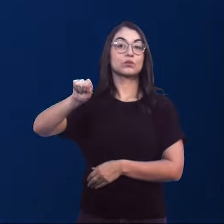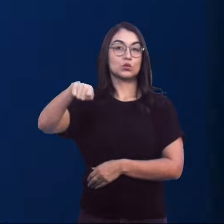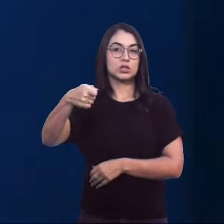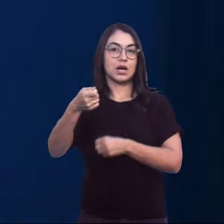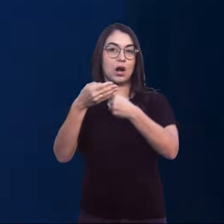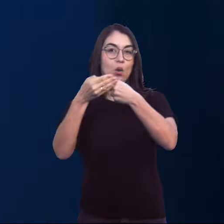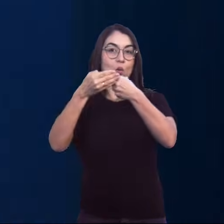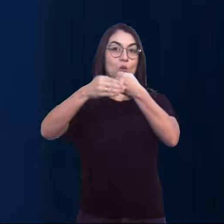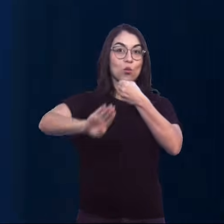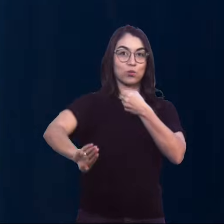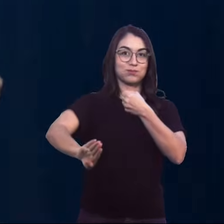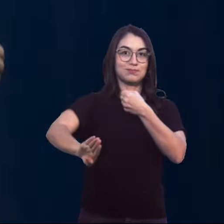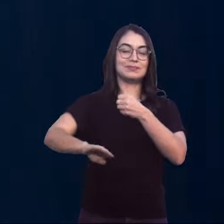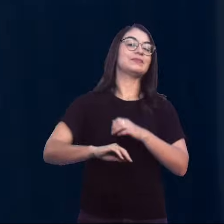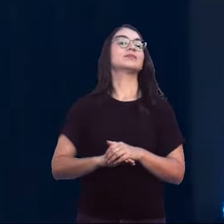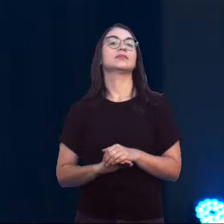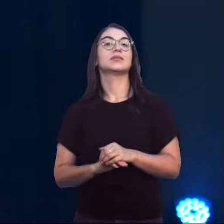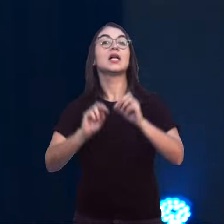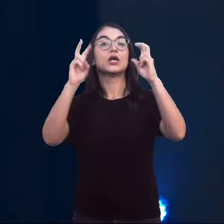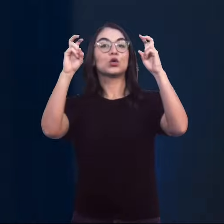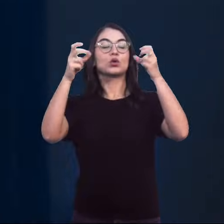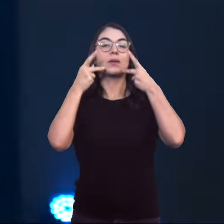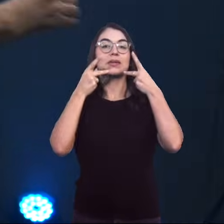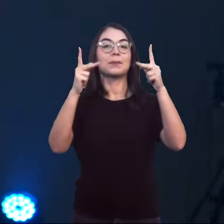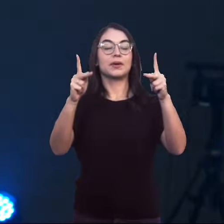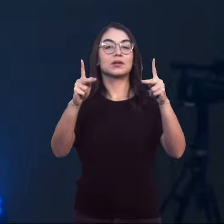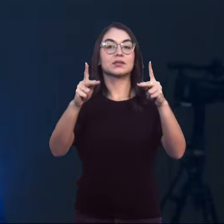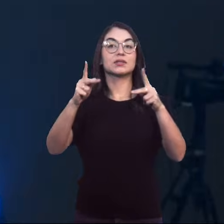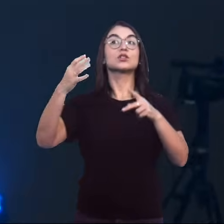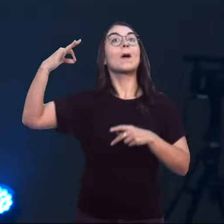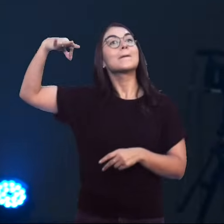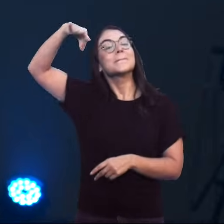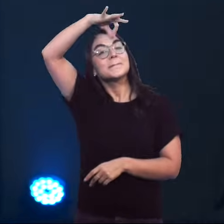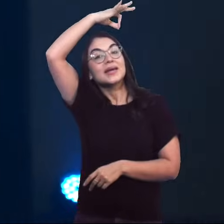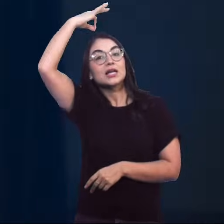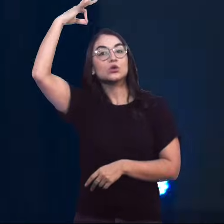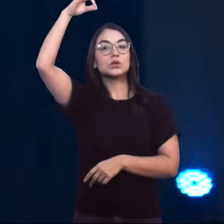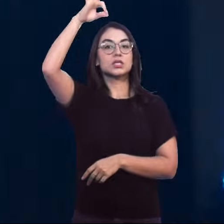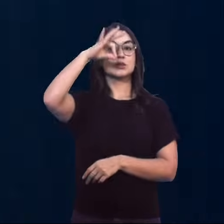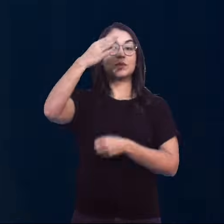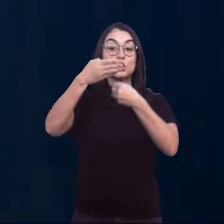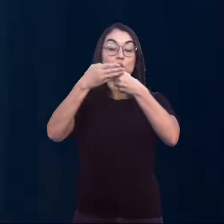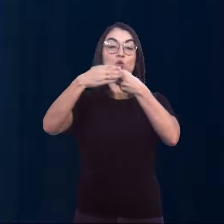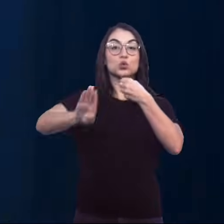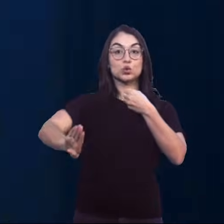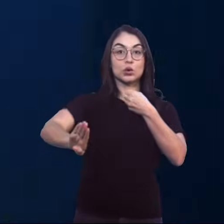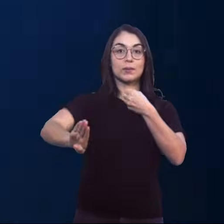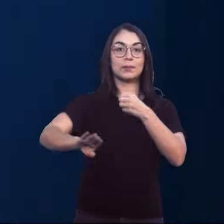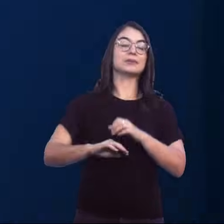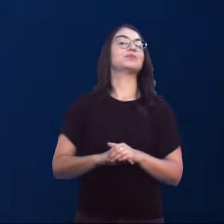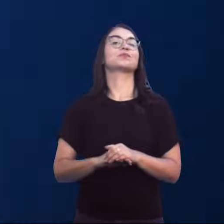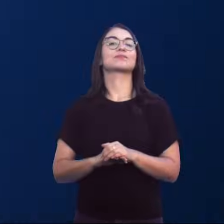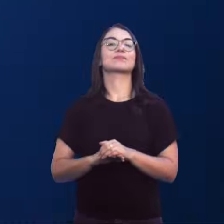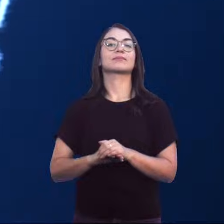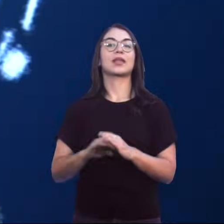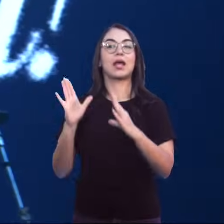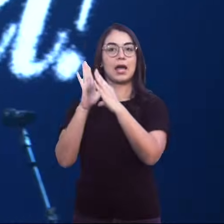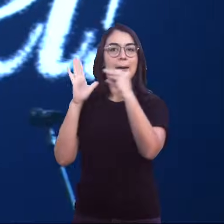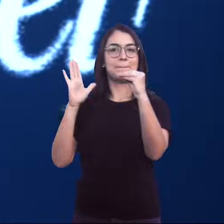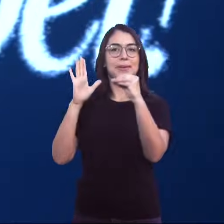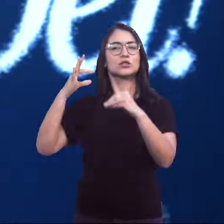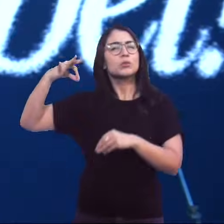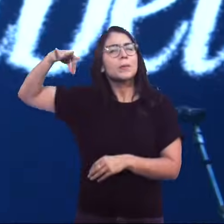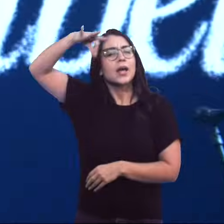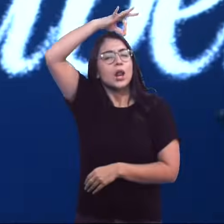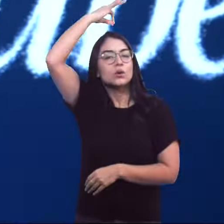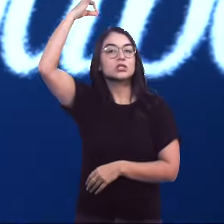E o título da mensagem de hoje é Pelo Espírito, Zorobabel. Repete-se comigo, é pelo Espírito. Agora